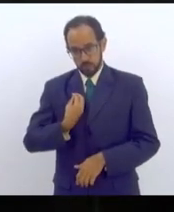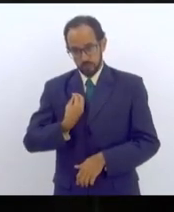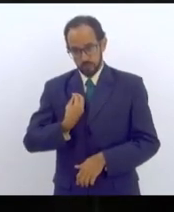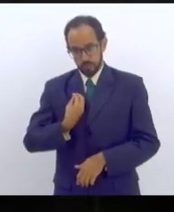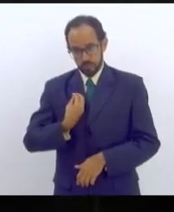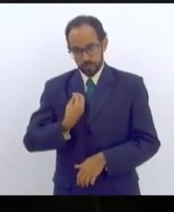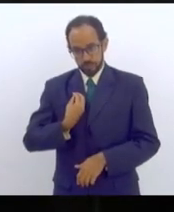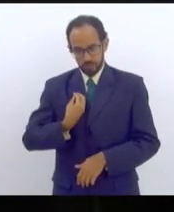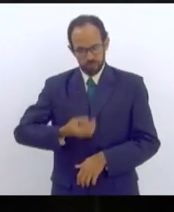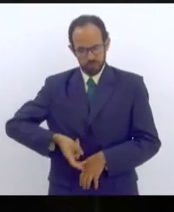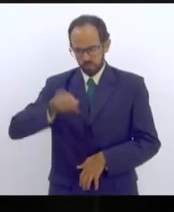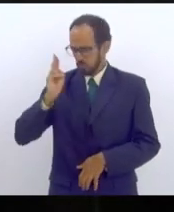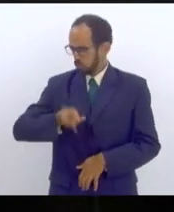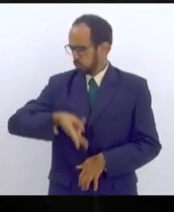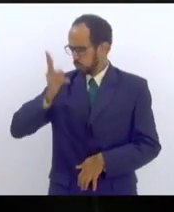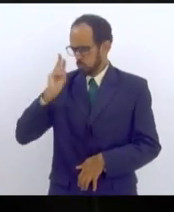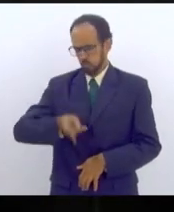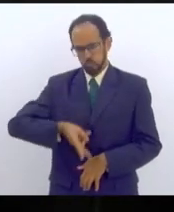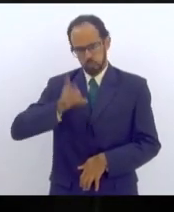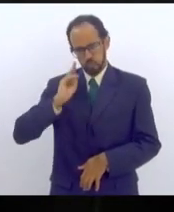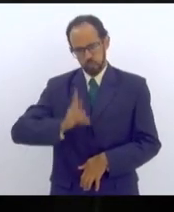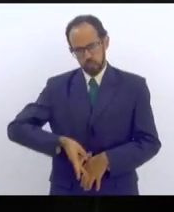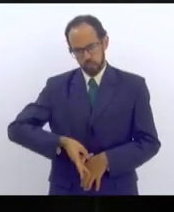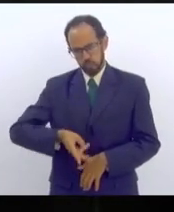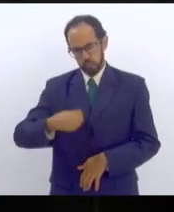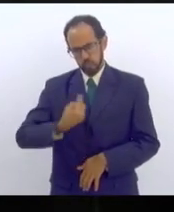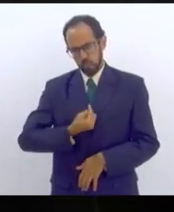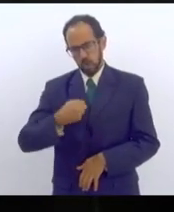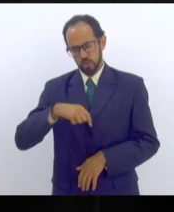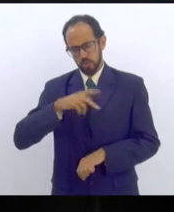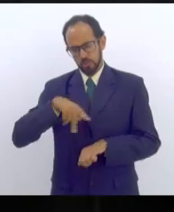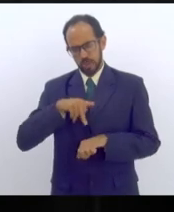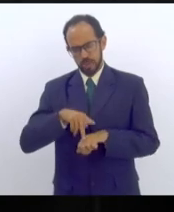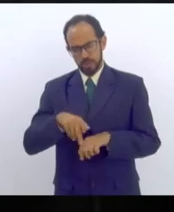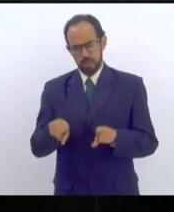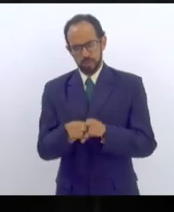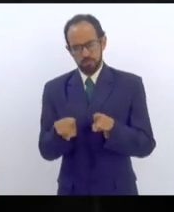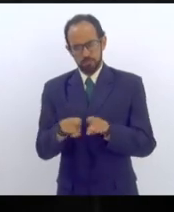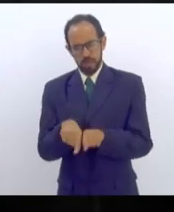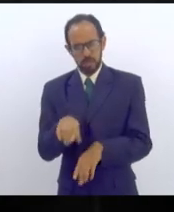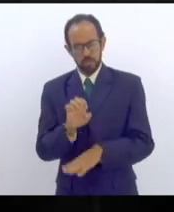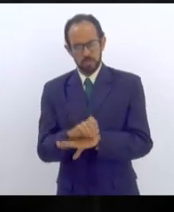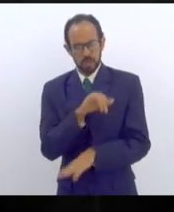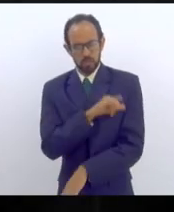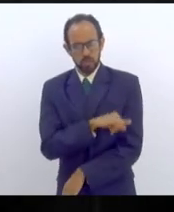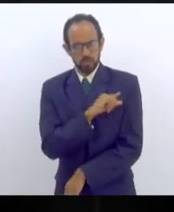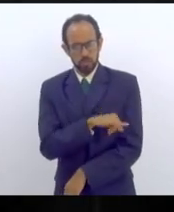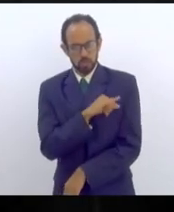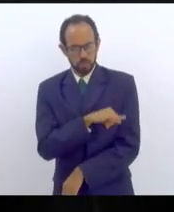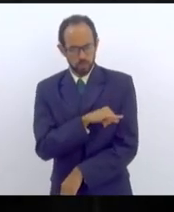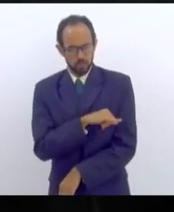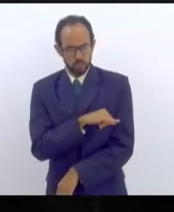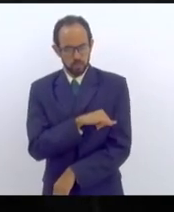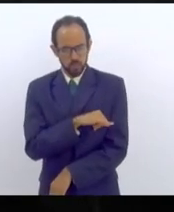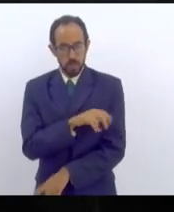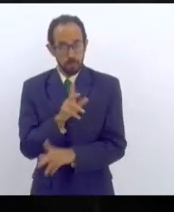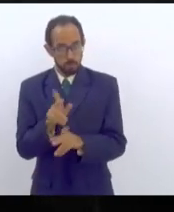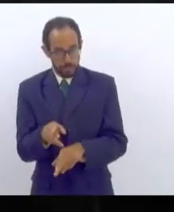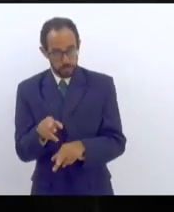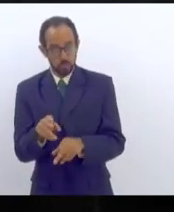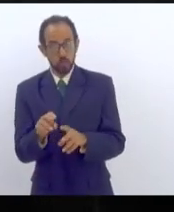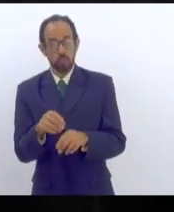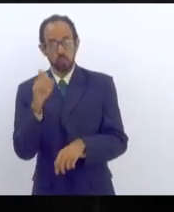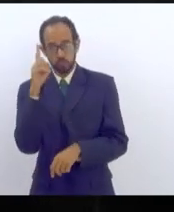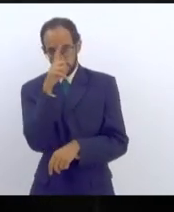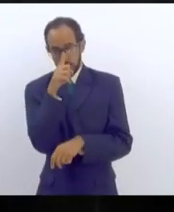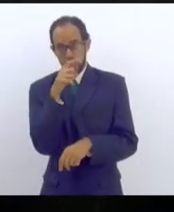passamos e ainda são presentes em nosso país e no Rio de Janeiro, apesar delas todas, eu tenho